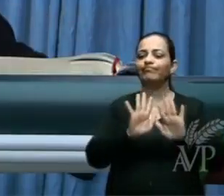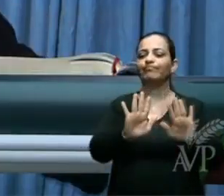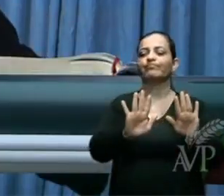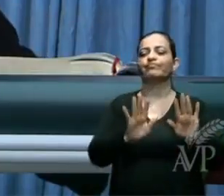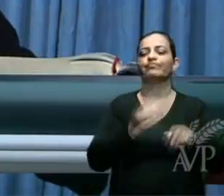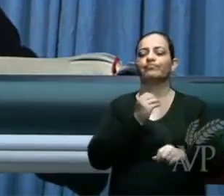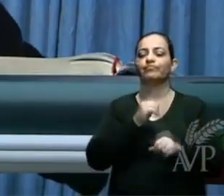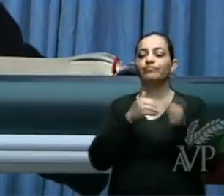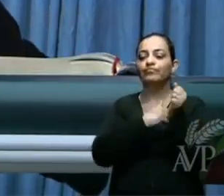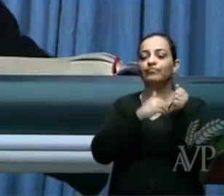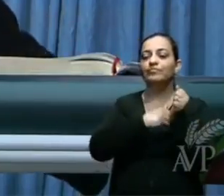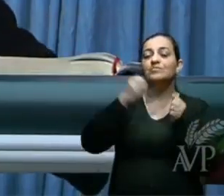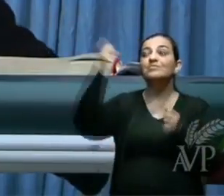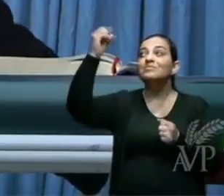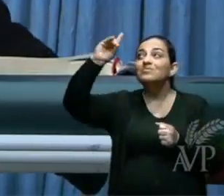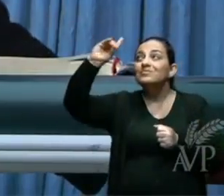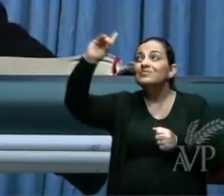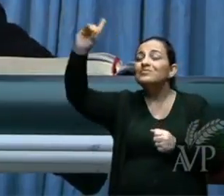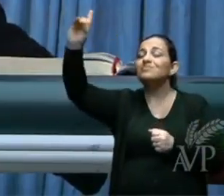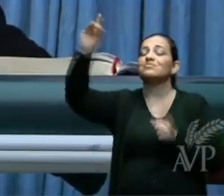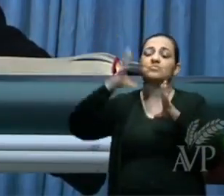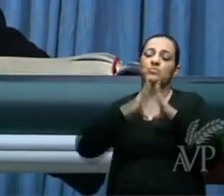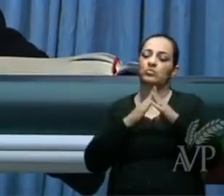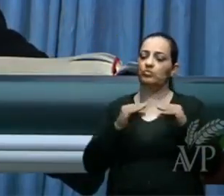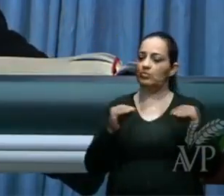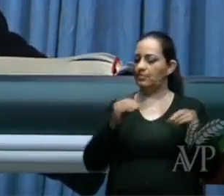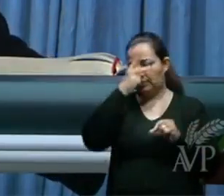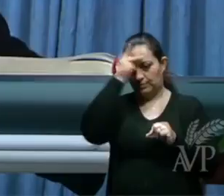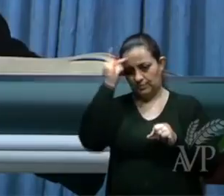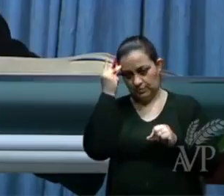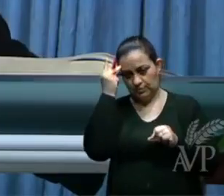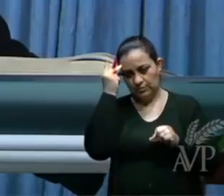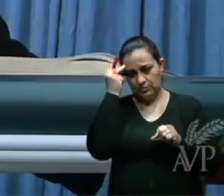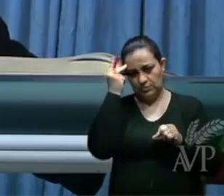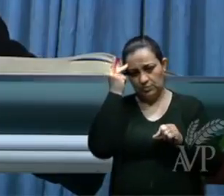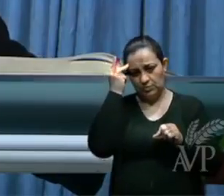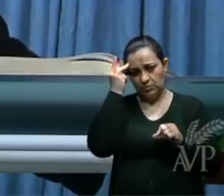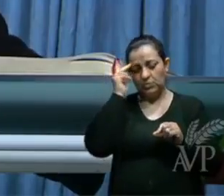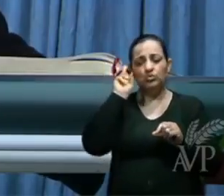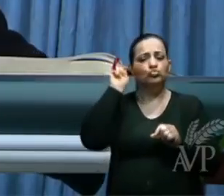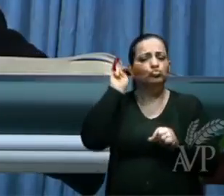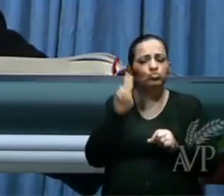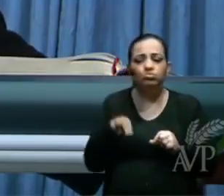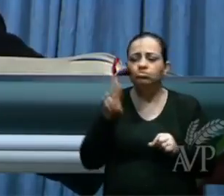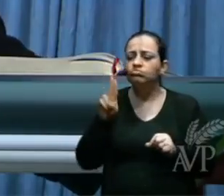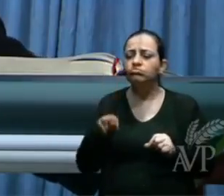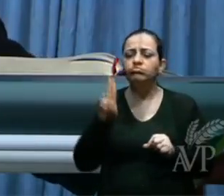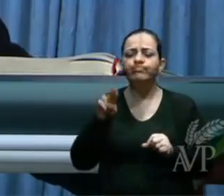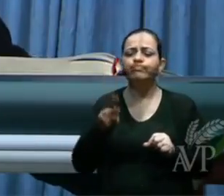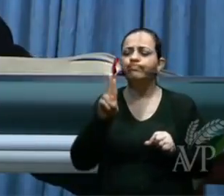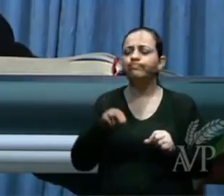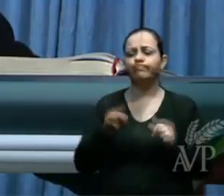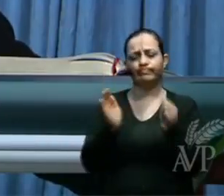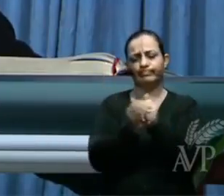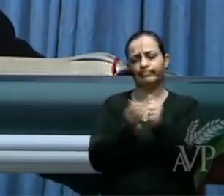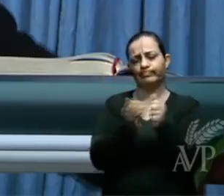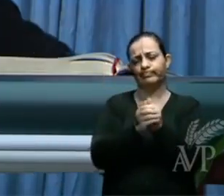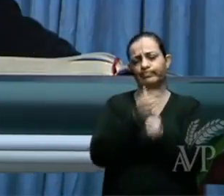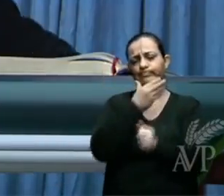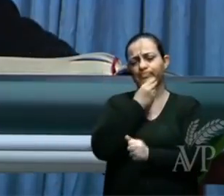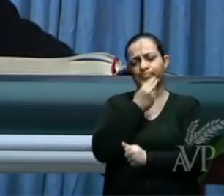mistérios se deus não curasse ele nunca as suas orações